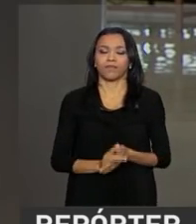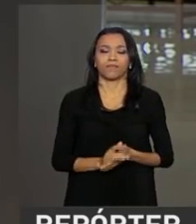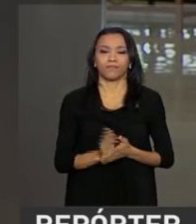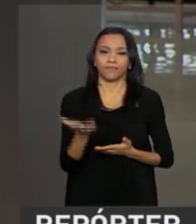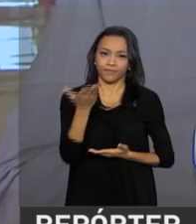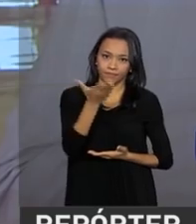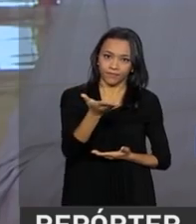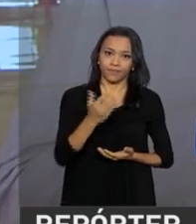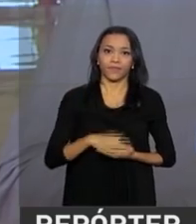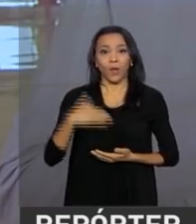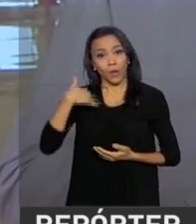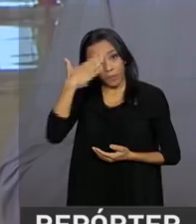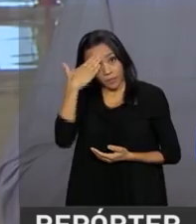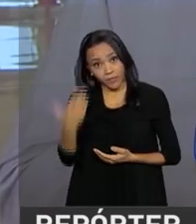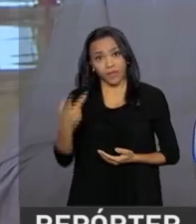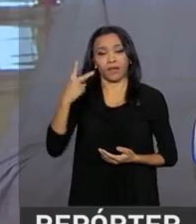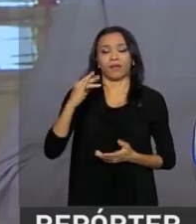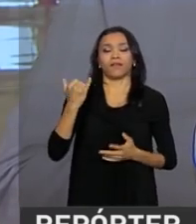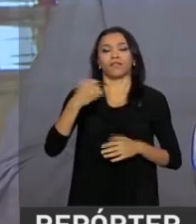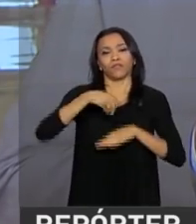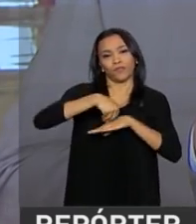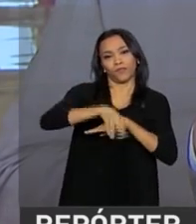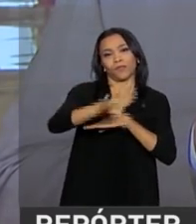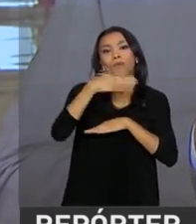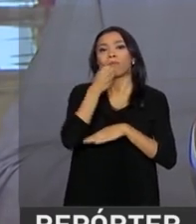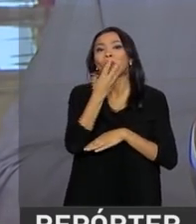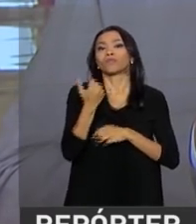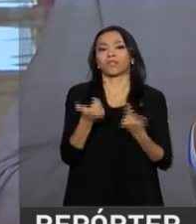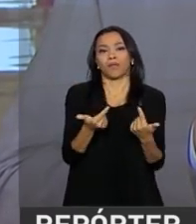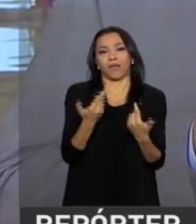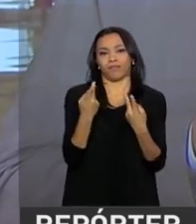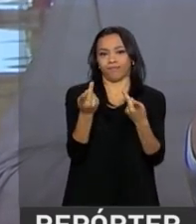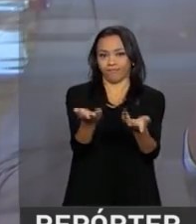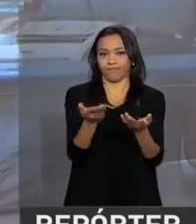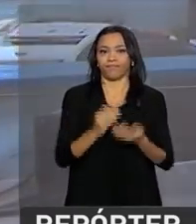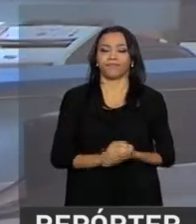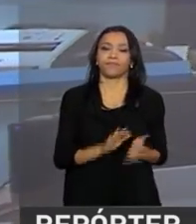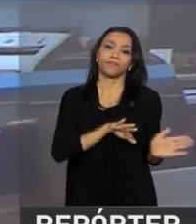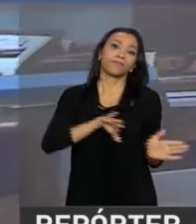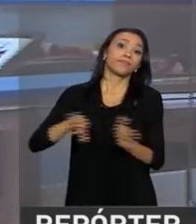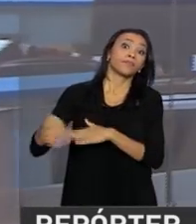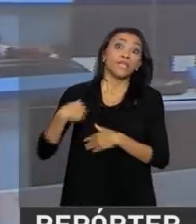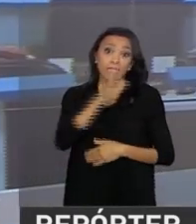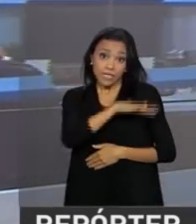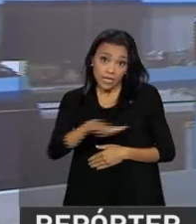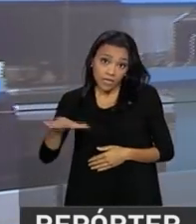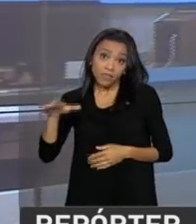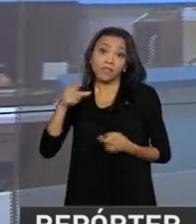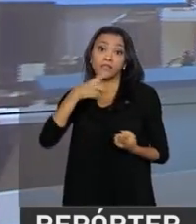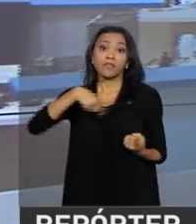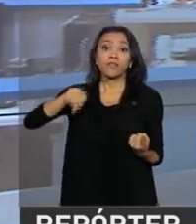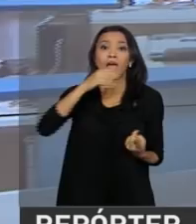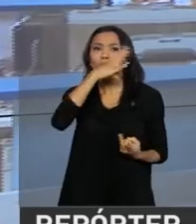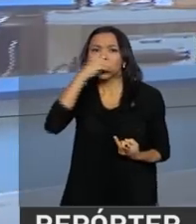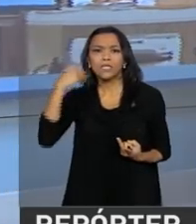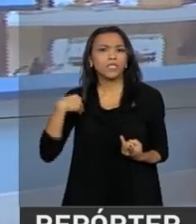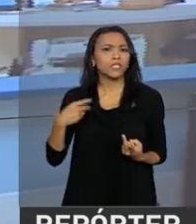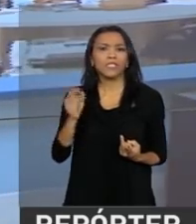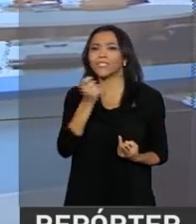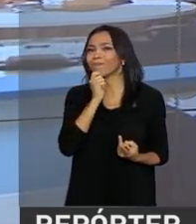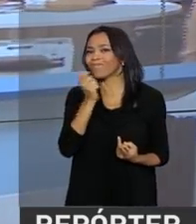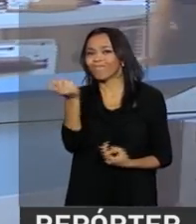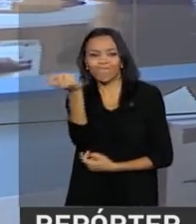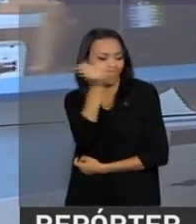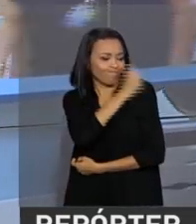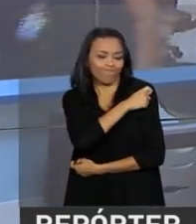você. Obrigado, João Pedro, pelas informações. Bom trabalho para você aí no Palácio do Planalto. E as crianças e adolescentes que não tomaram